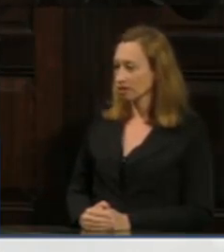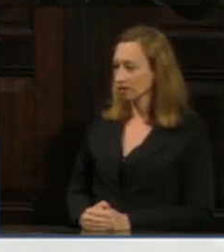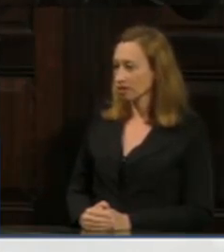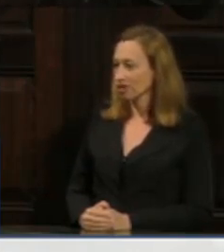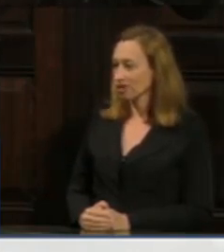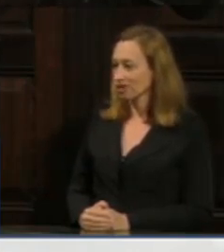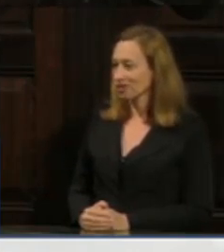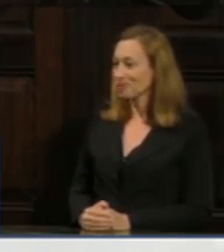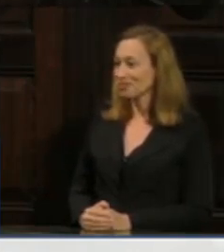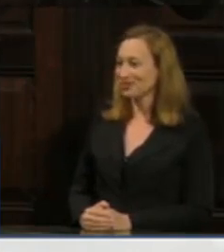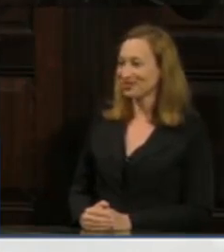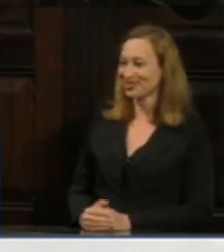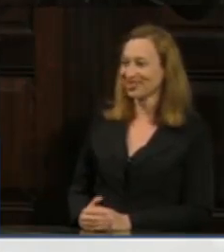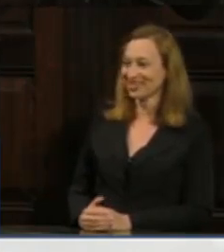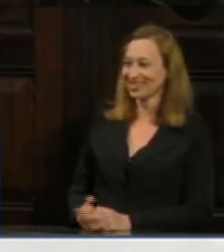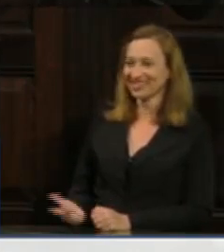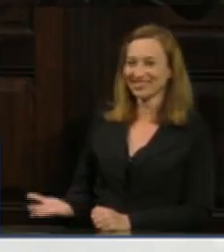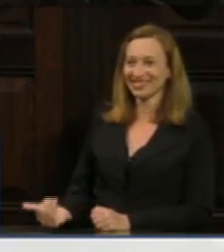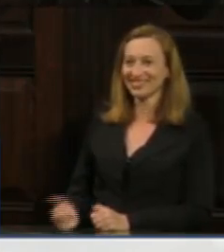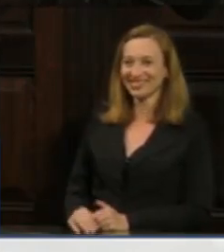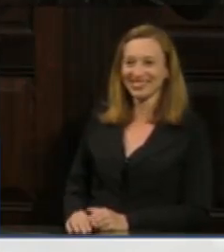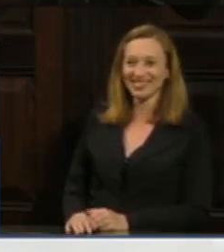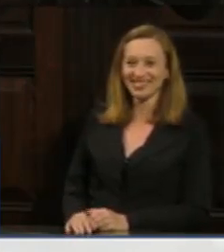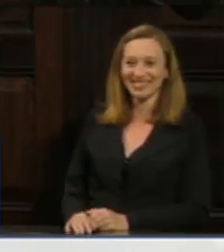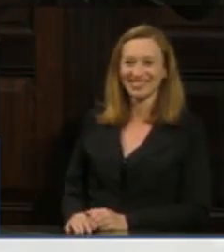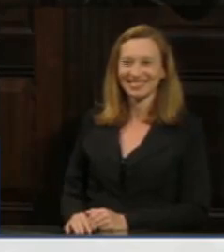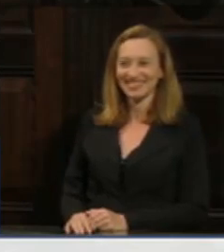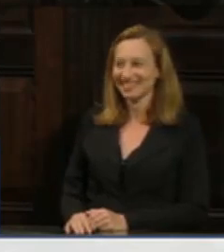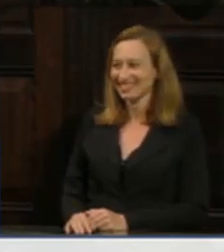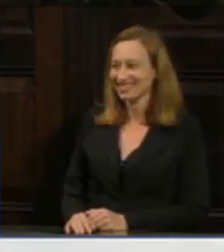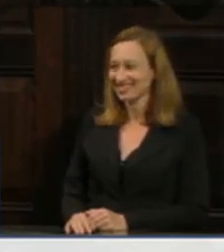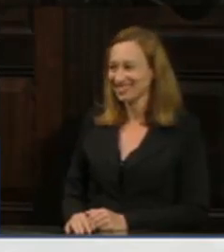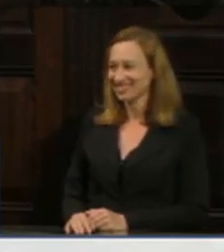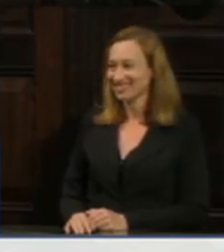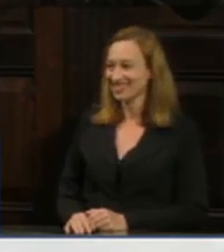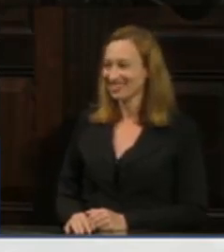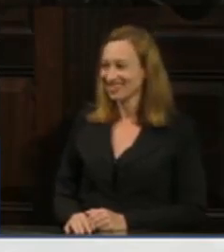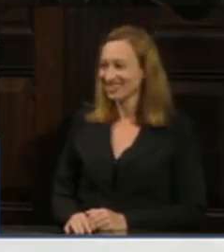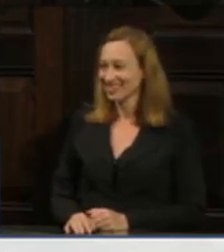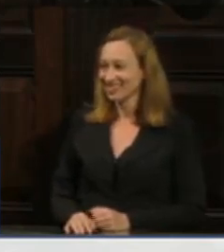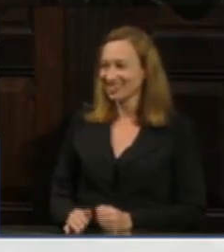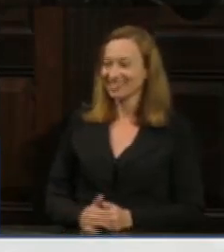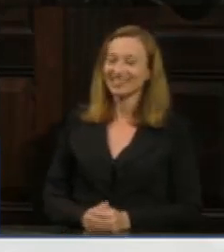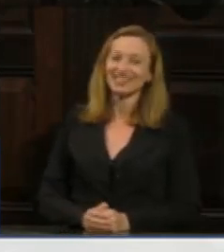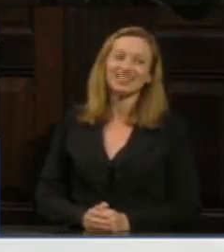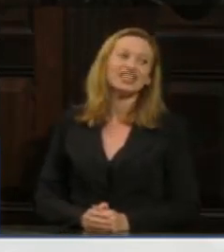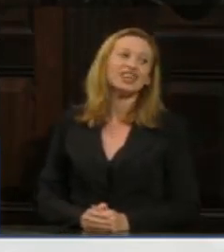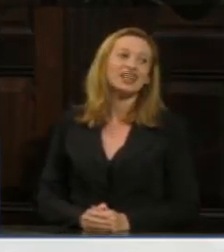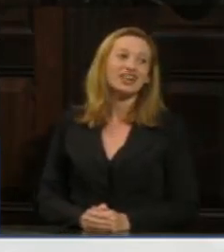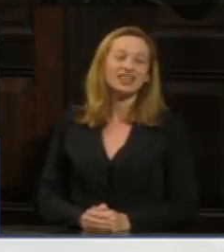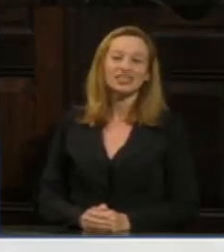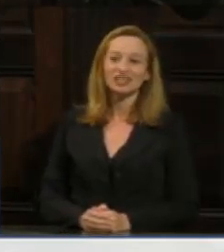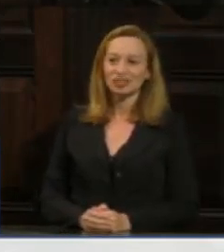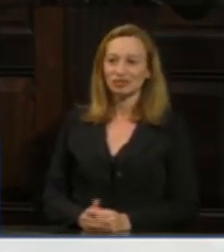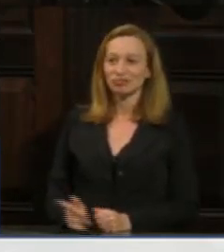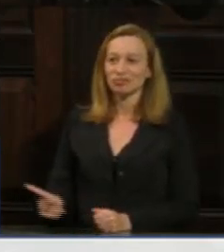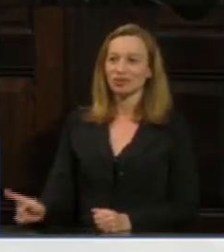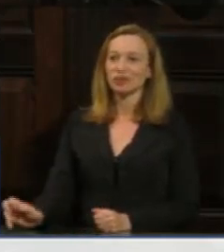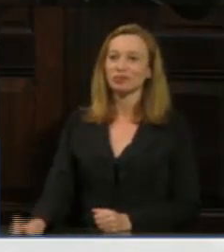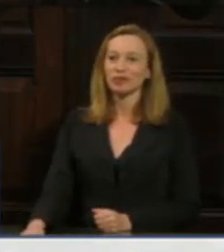apesar de não estar, mas por um dever de justiça com os companheiros, que eu